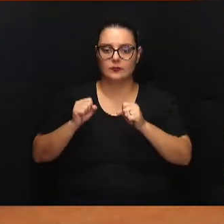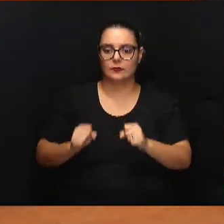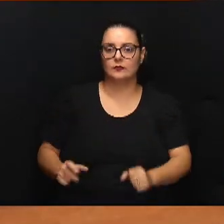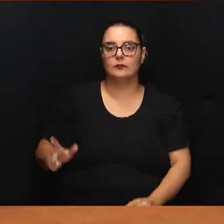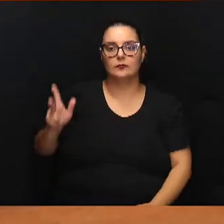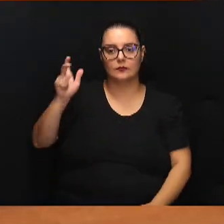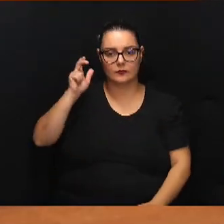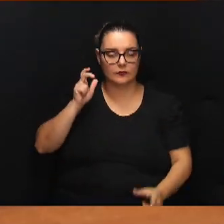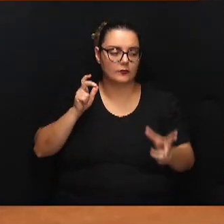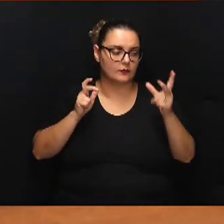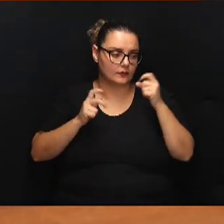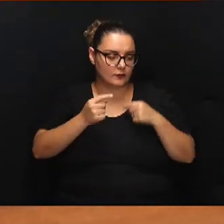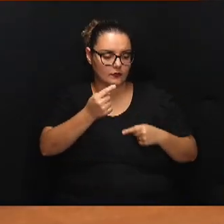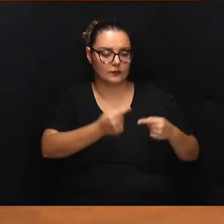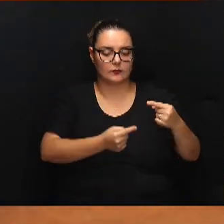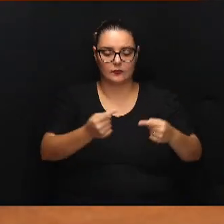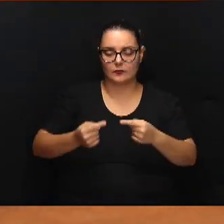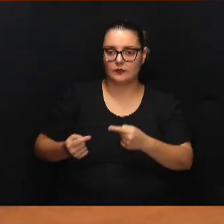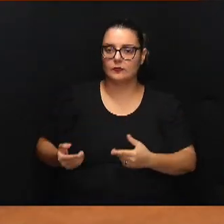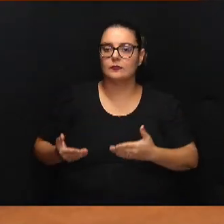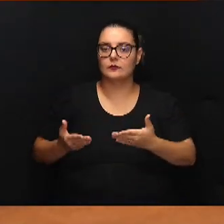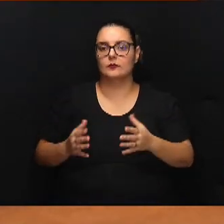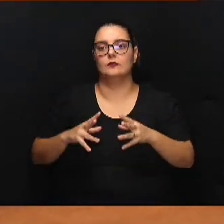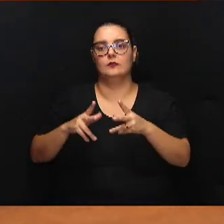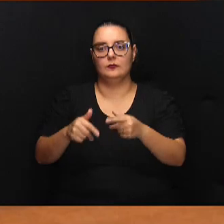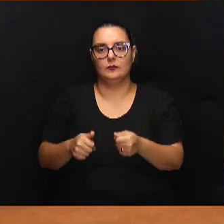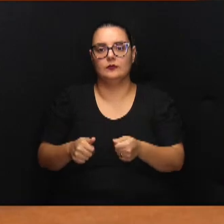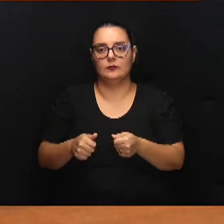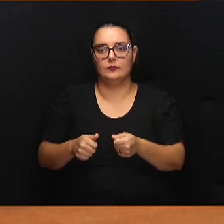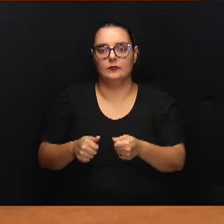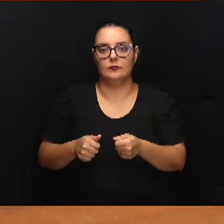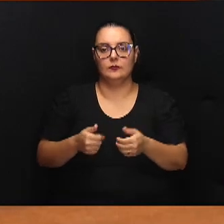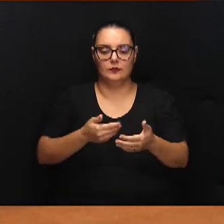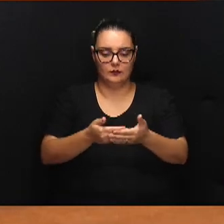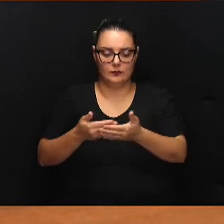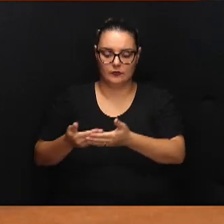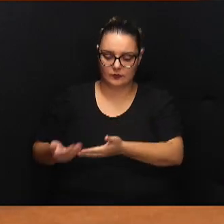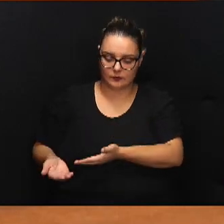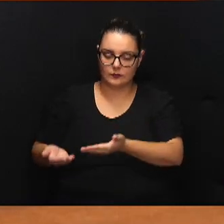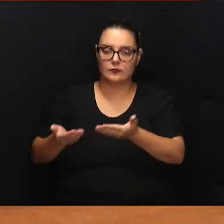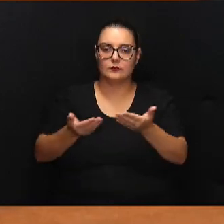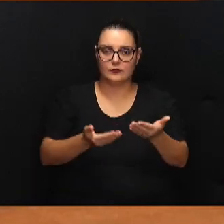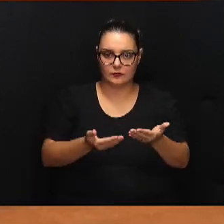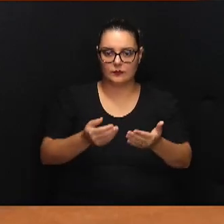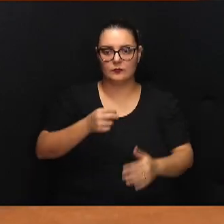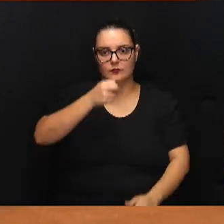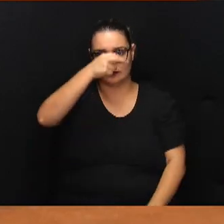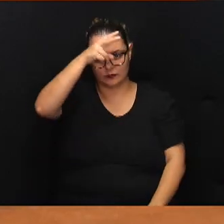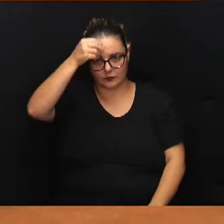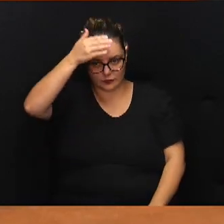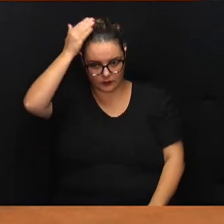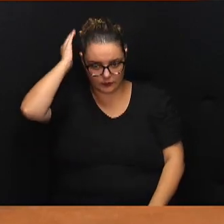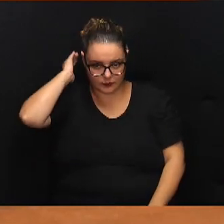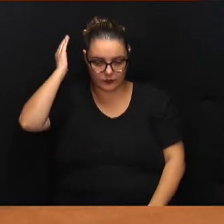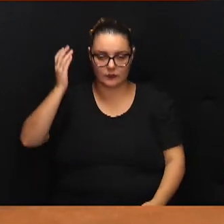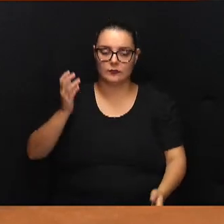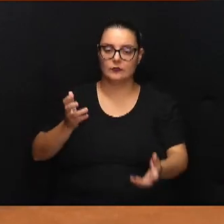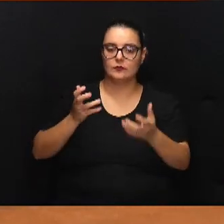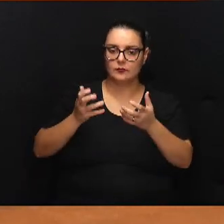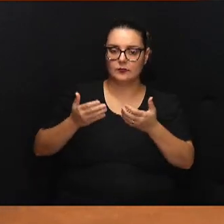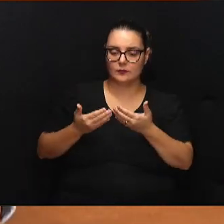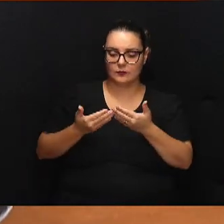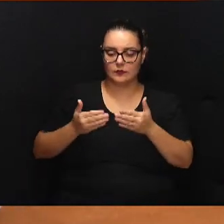ouvir, debater e colocar tudo nesse estudo e apresentar ao prefeito Dário. Eu gostaria de